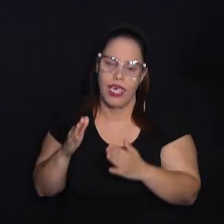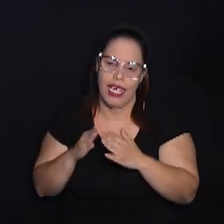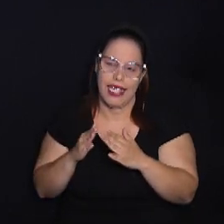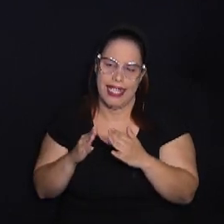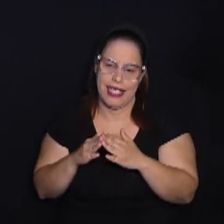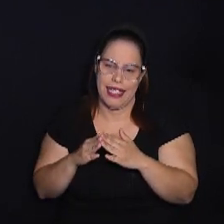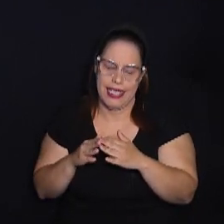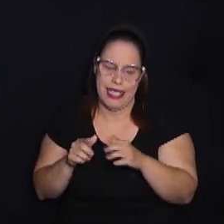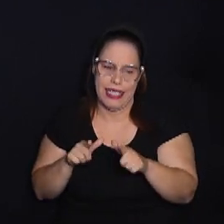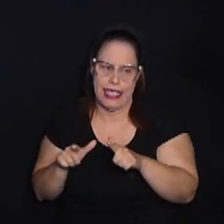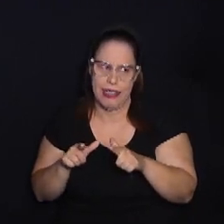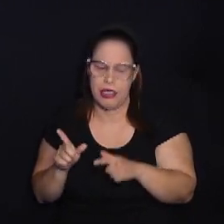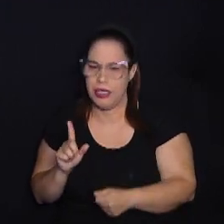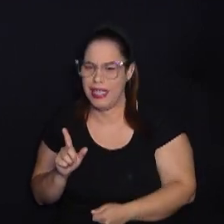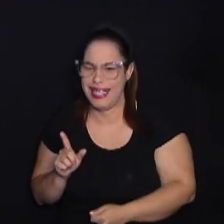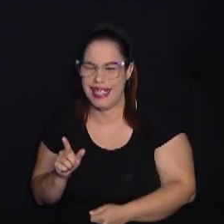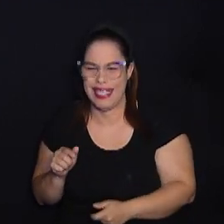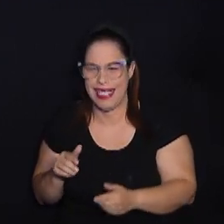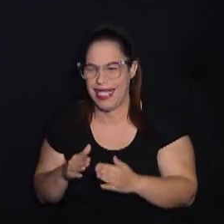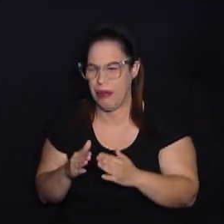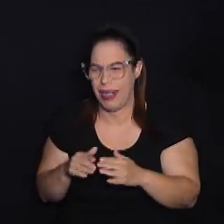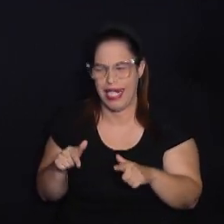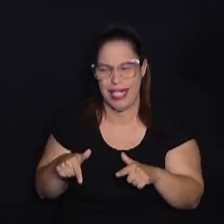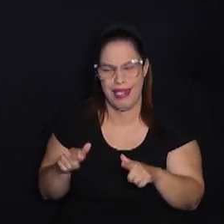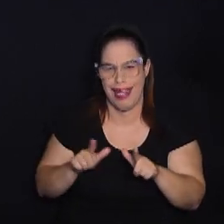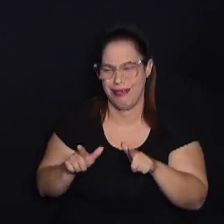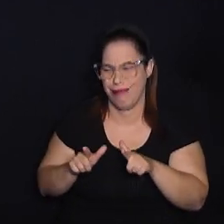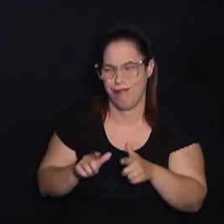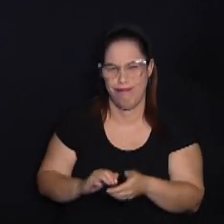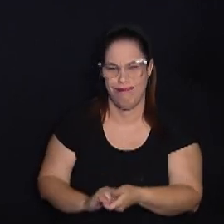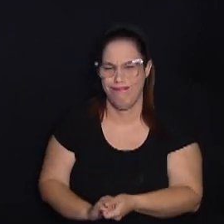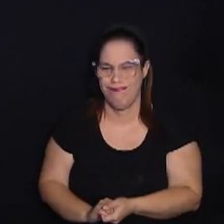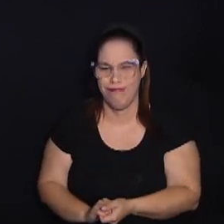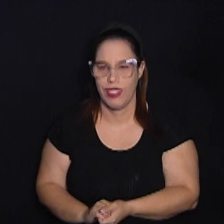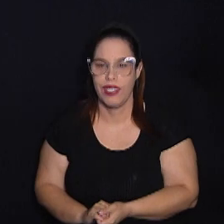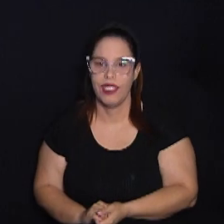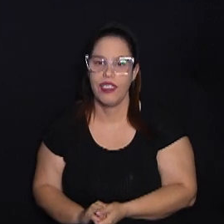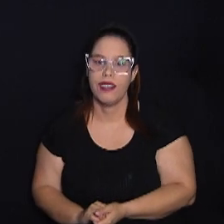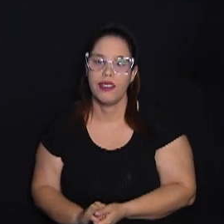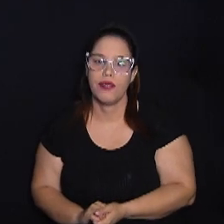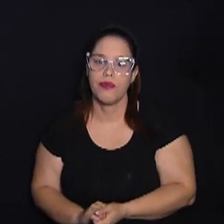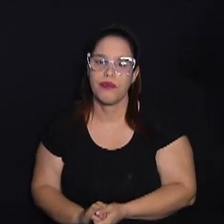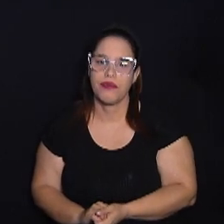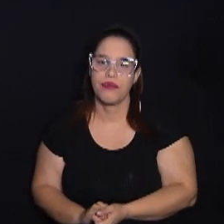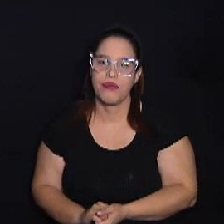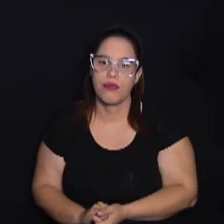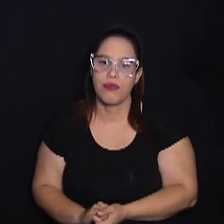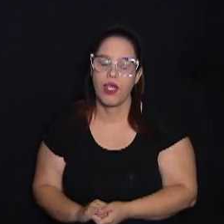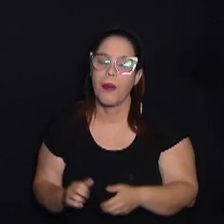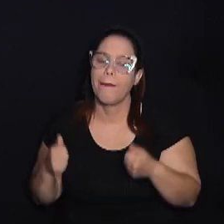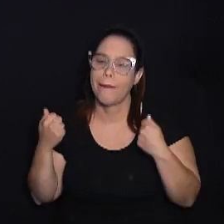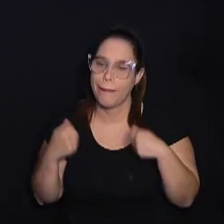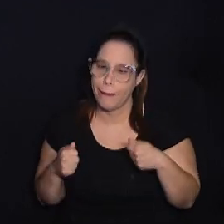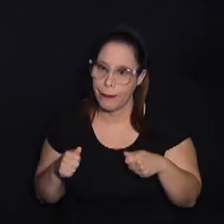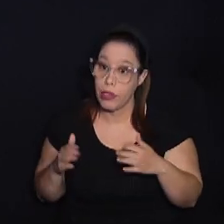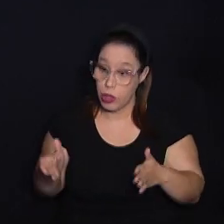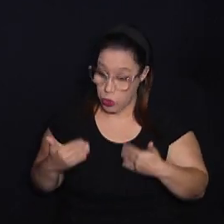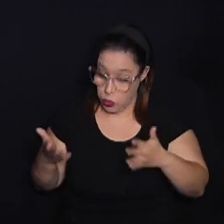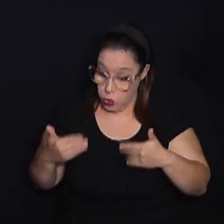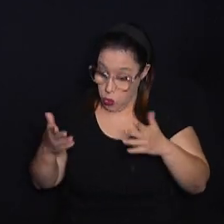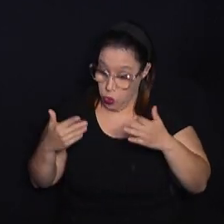é por isso que eu escolhi contabilidade também. Não sou fã, né? Então, a gente precisa incentivar